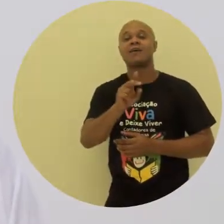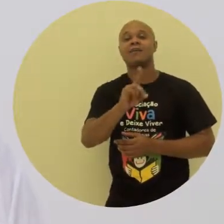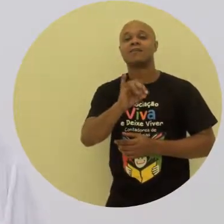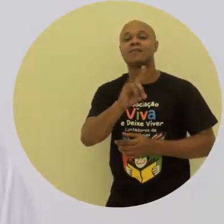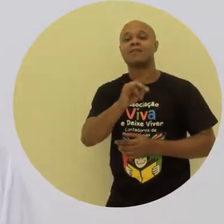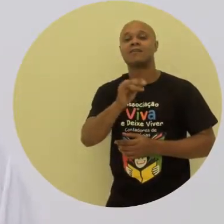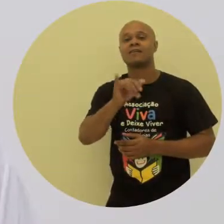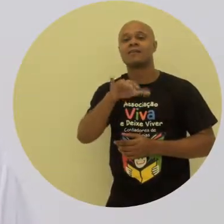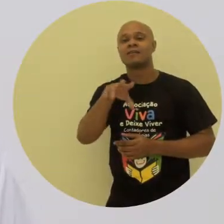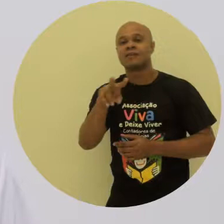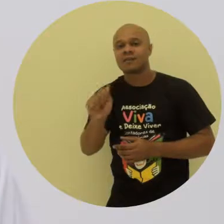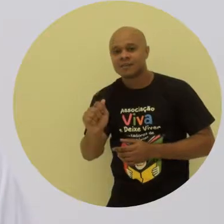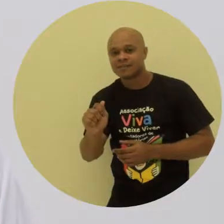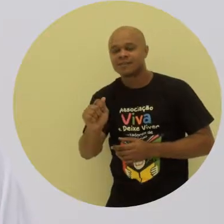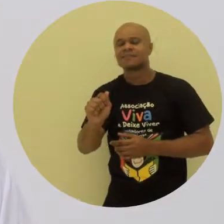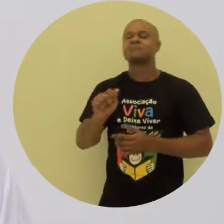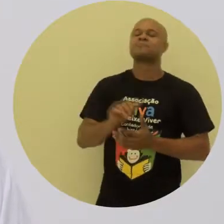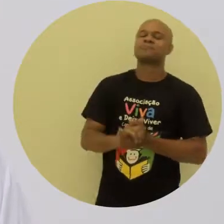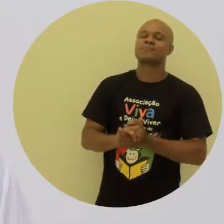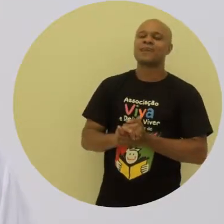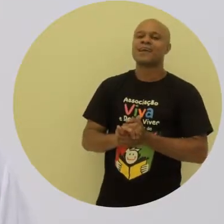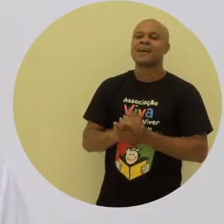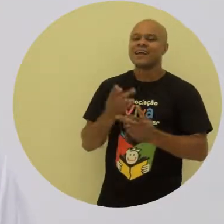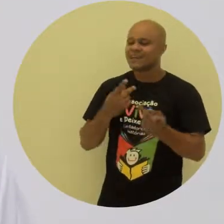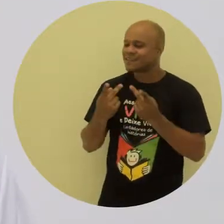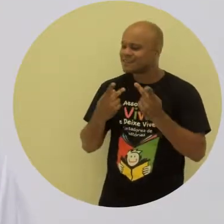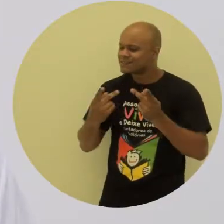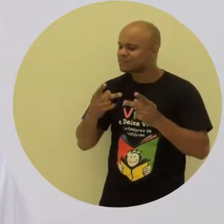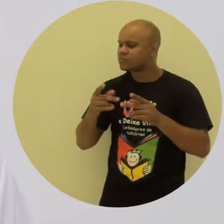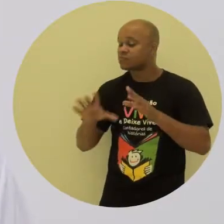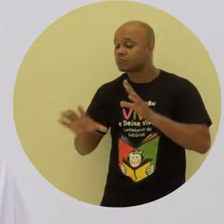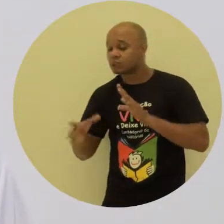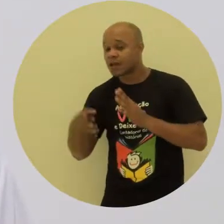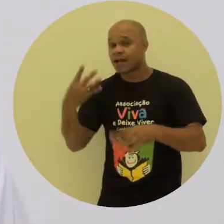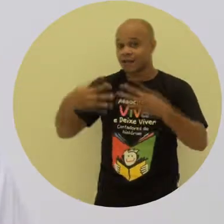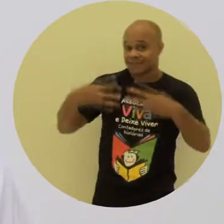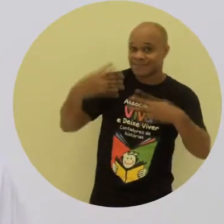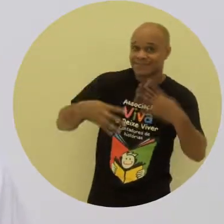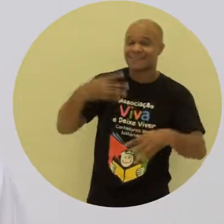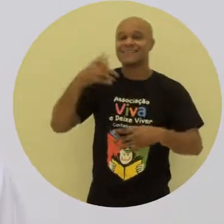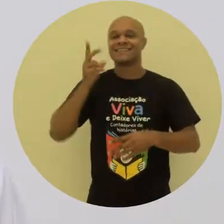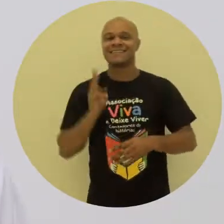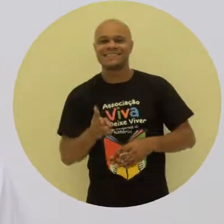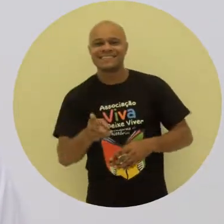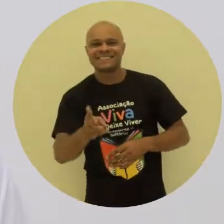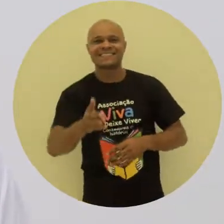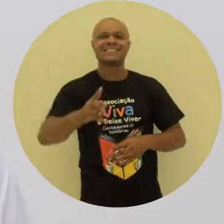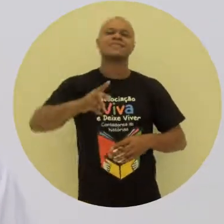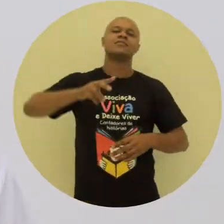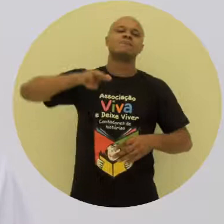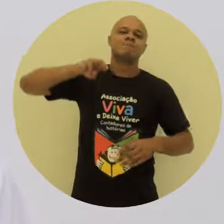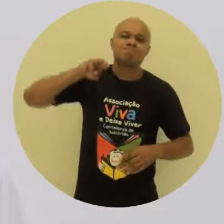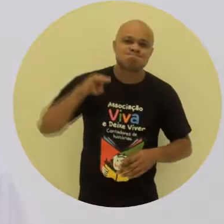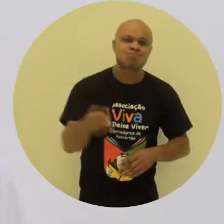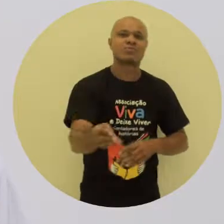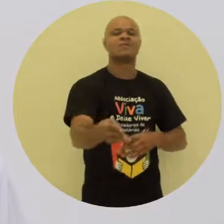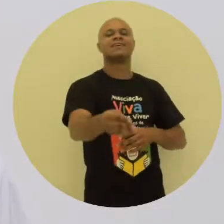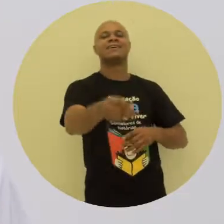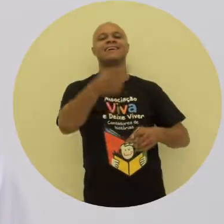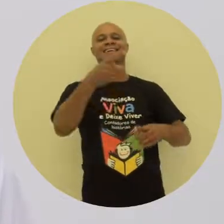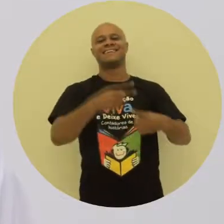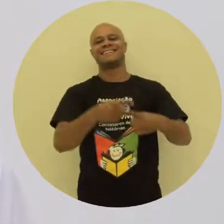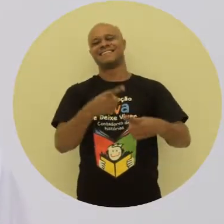criança auditiva, essa criança ela vai nos interromper toda hora com os seus milhões de